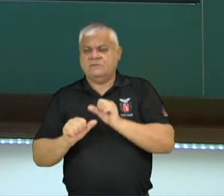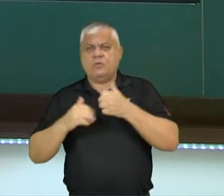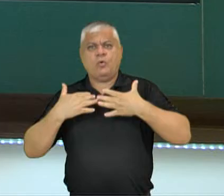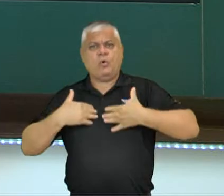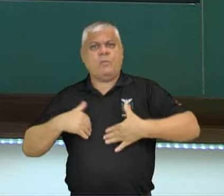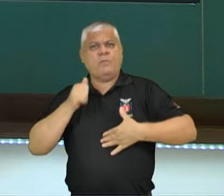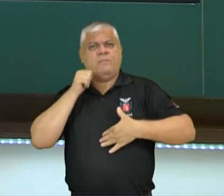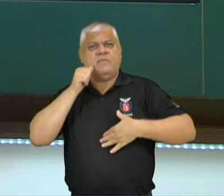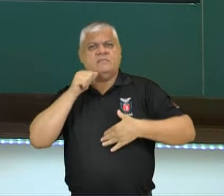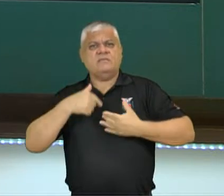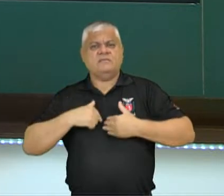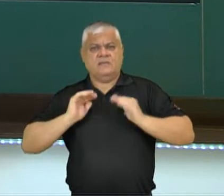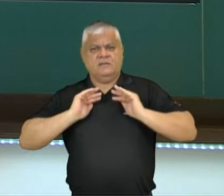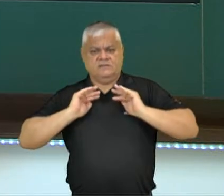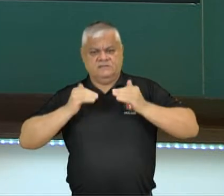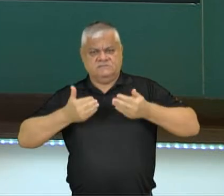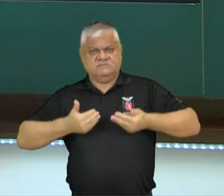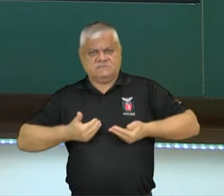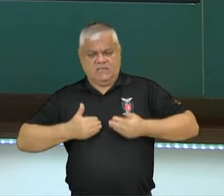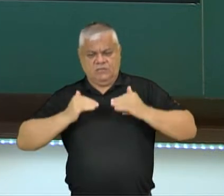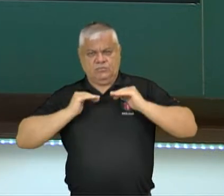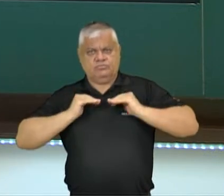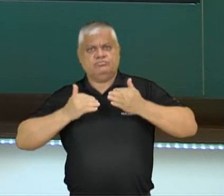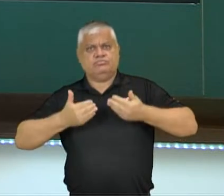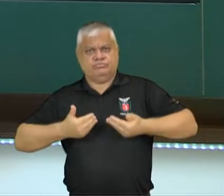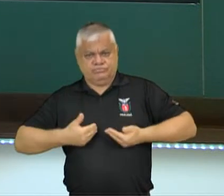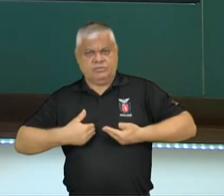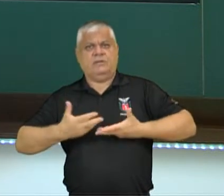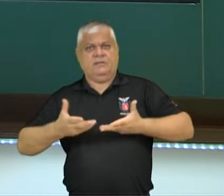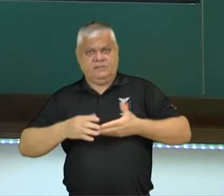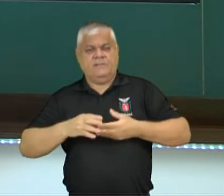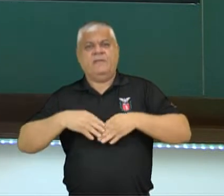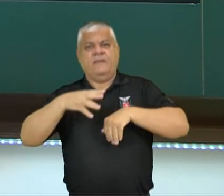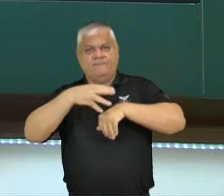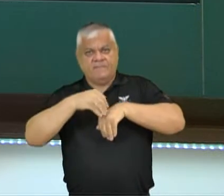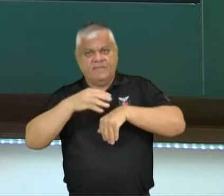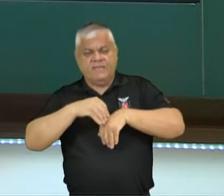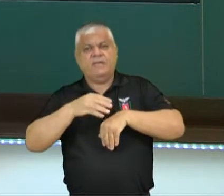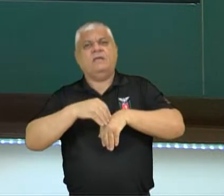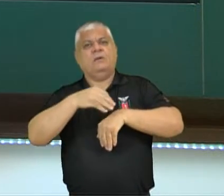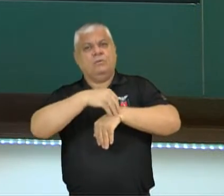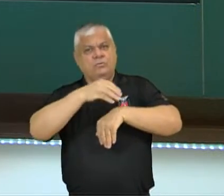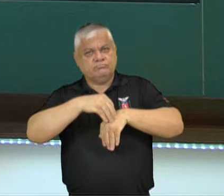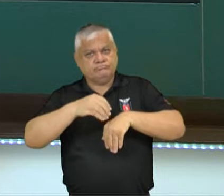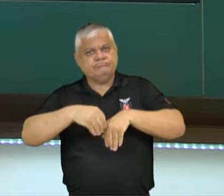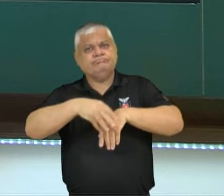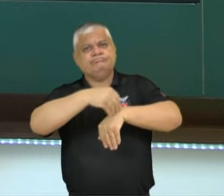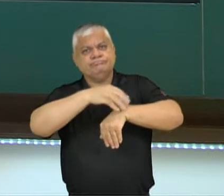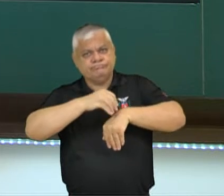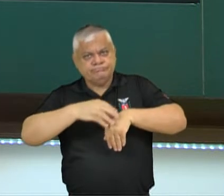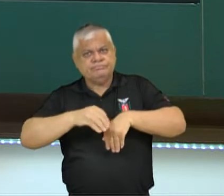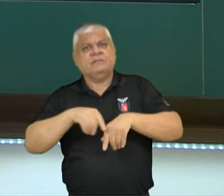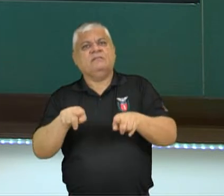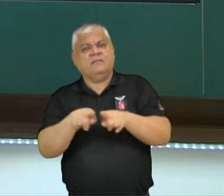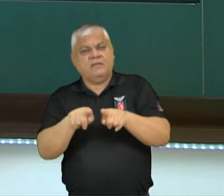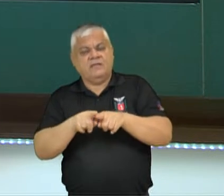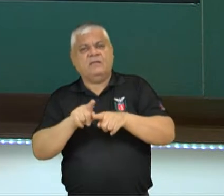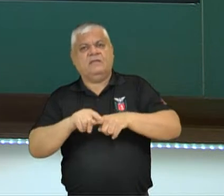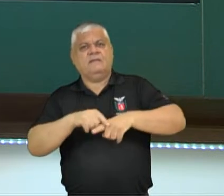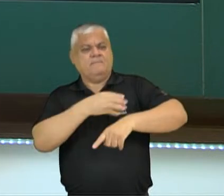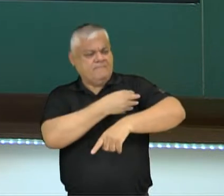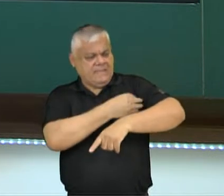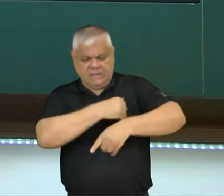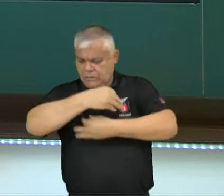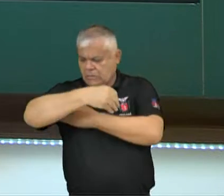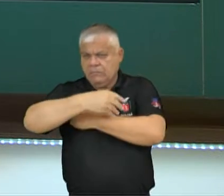características femininas, como o aparecimento de pelos nas regiões íntimas, também nas axilas, o